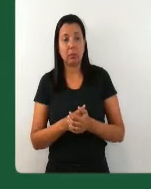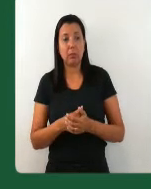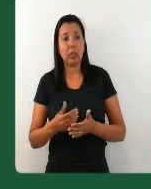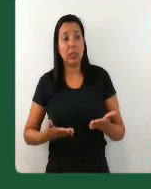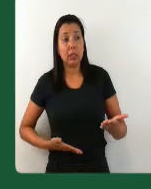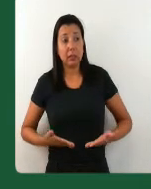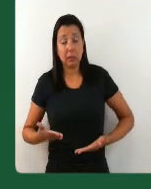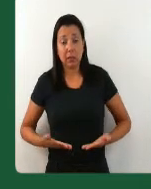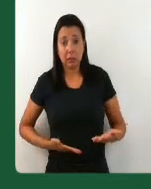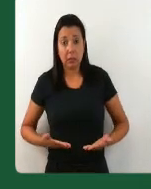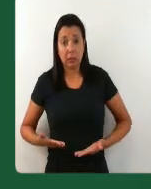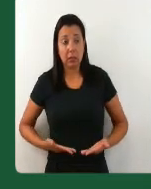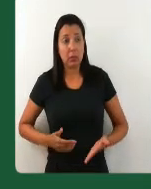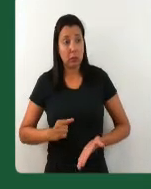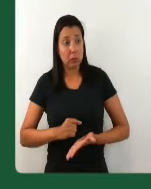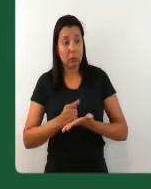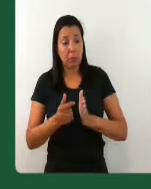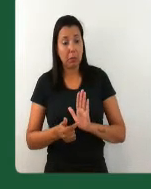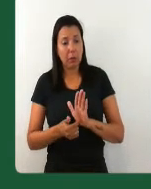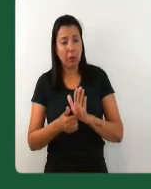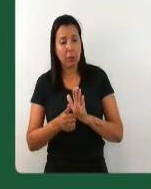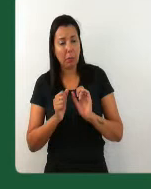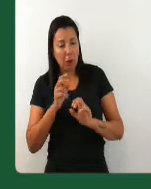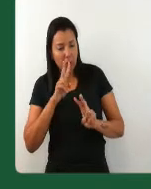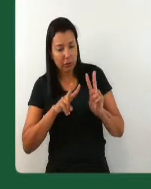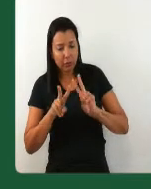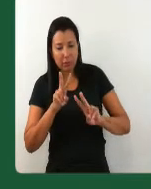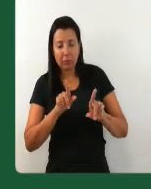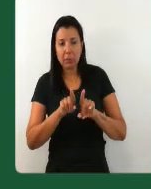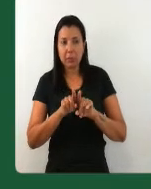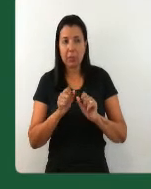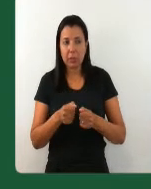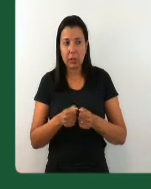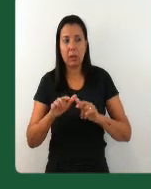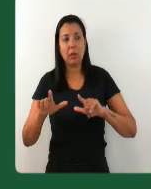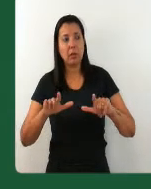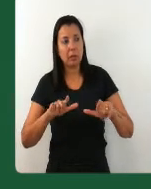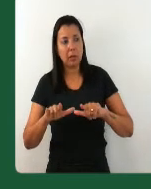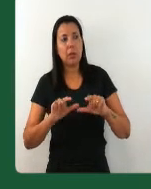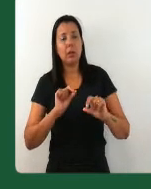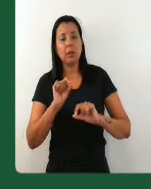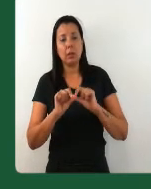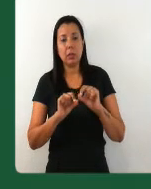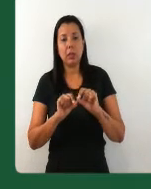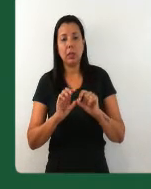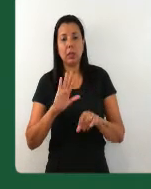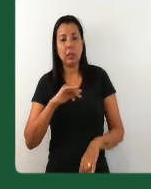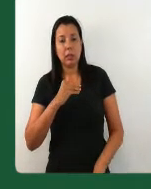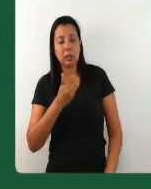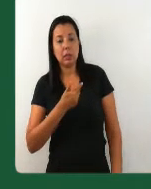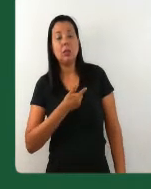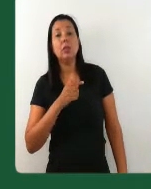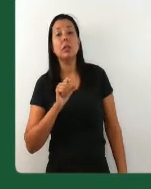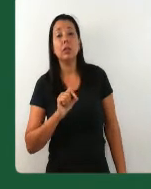Assistência. Aqui podemos ver logo de assistência o trabalho de uma das nossas